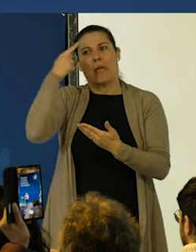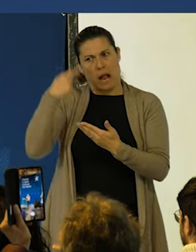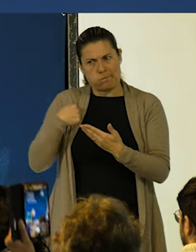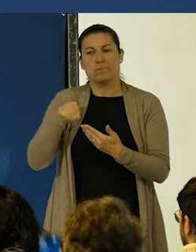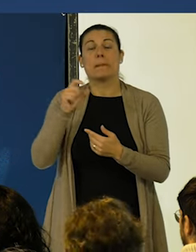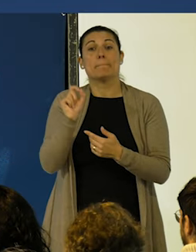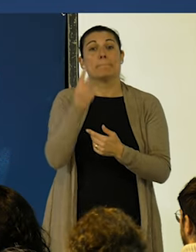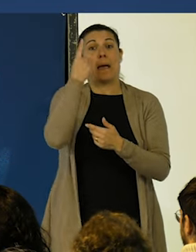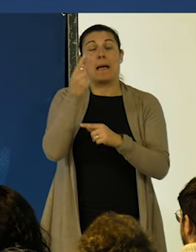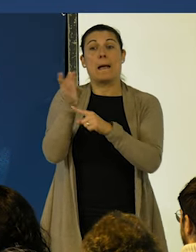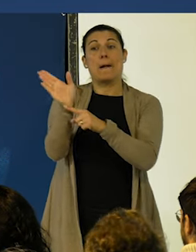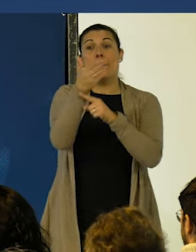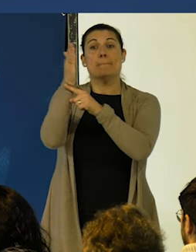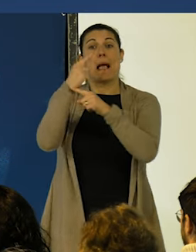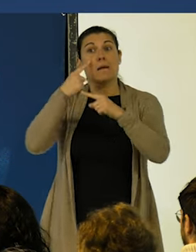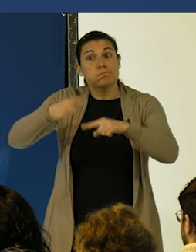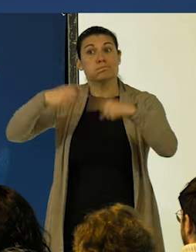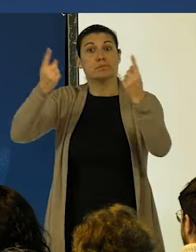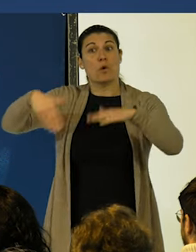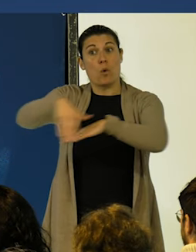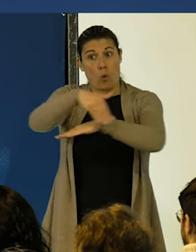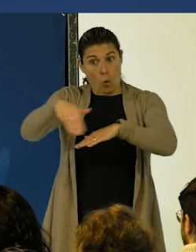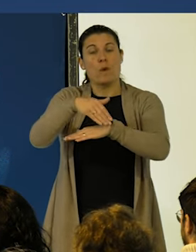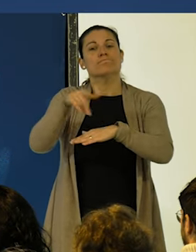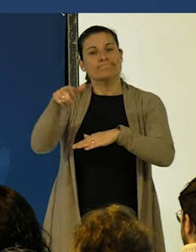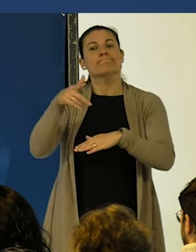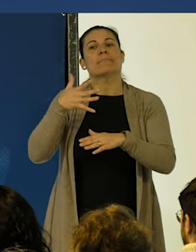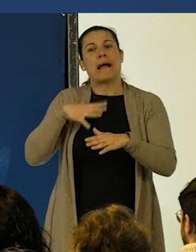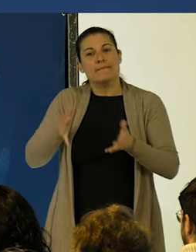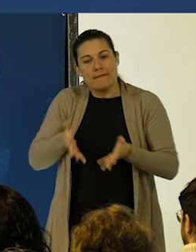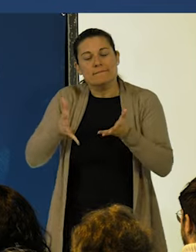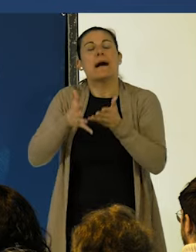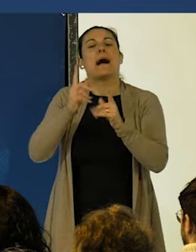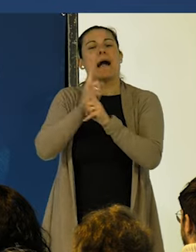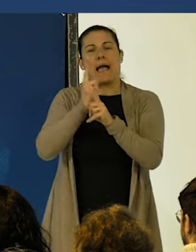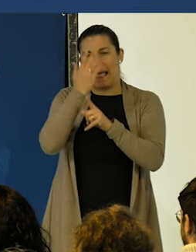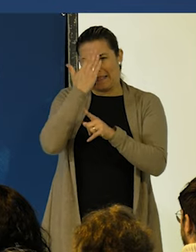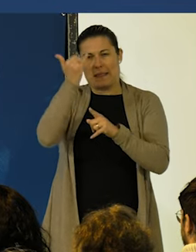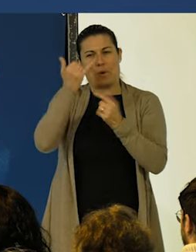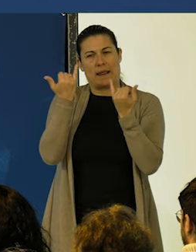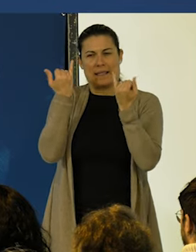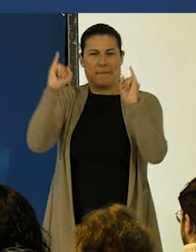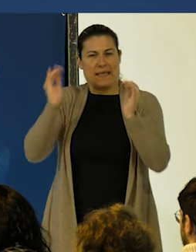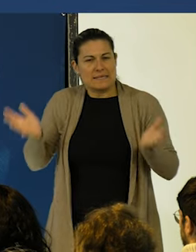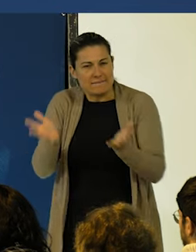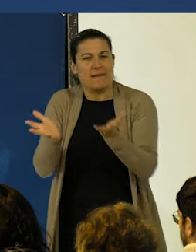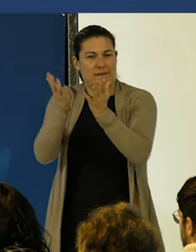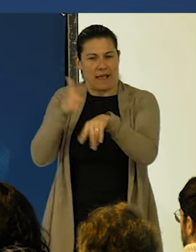vez que a bandeira do Bloco saiu à rua foi para conseguir a independência de Timor-Leste. Nessa altura...